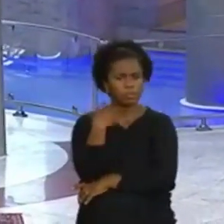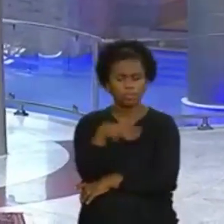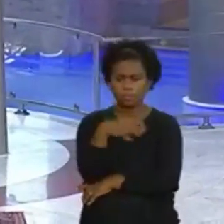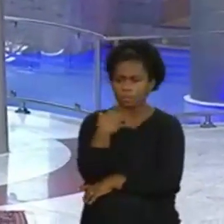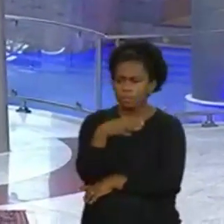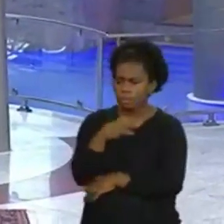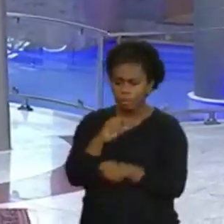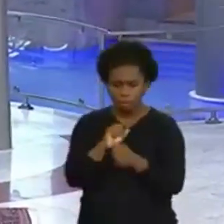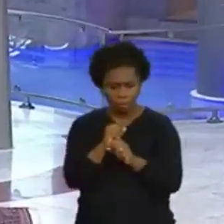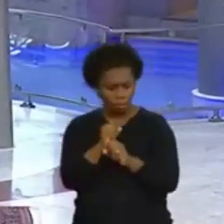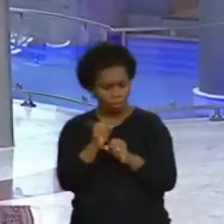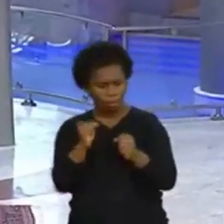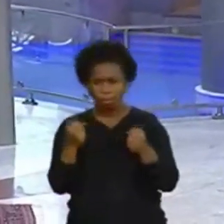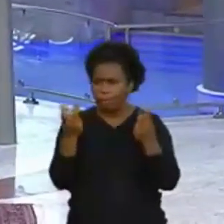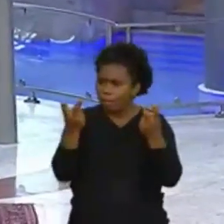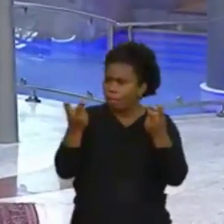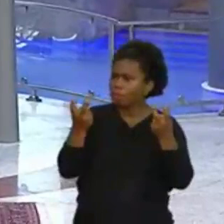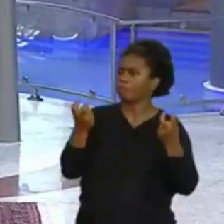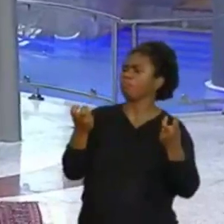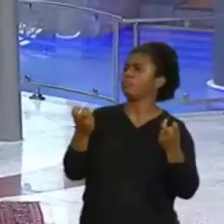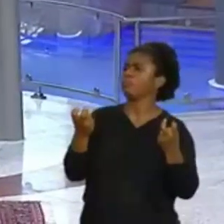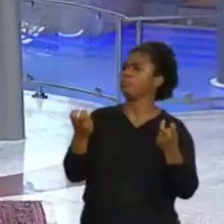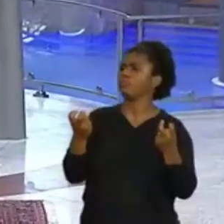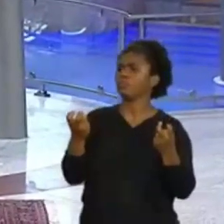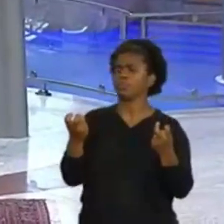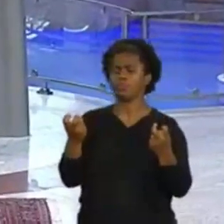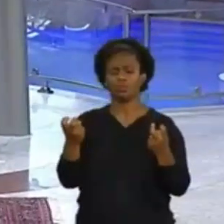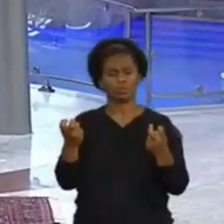a grandeza disso.